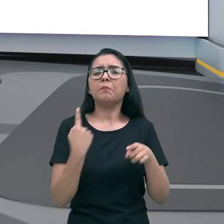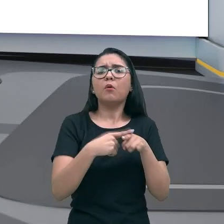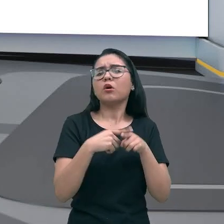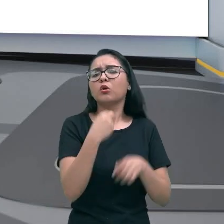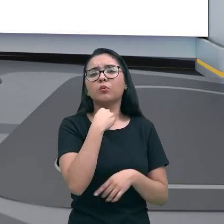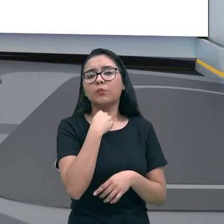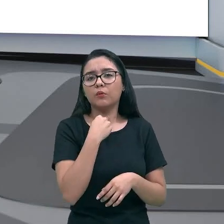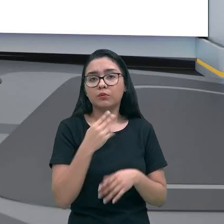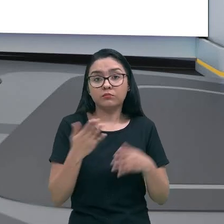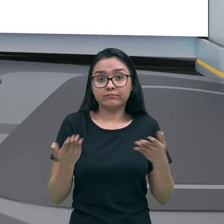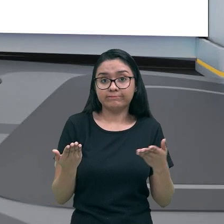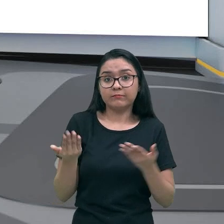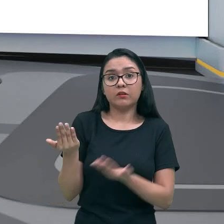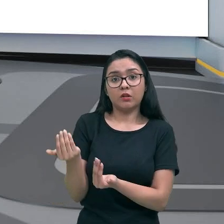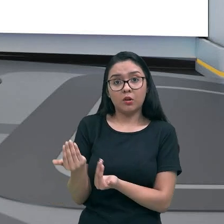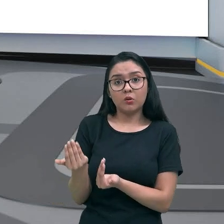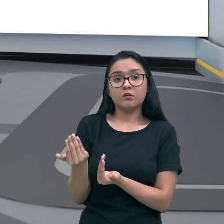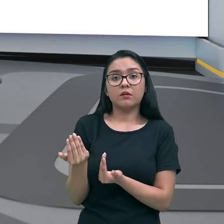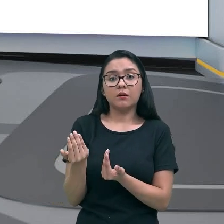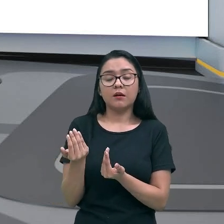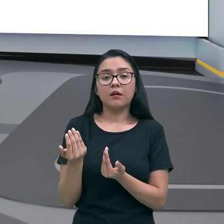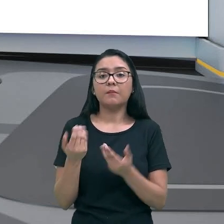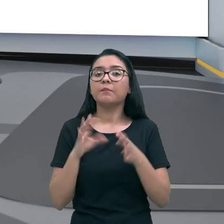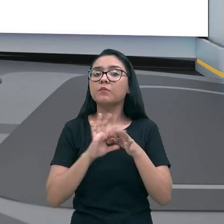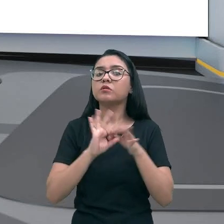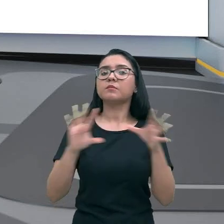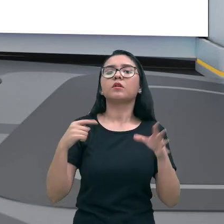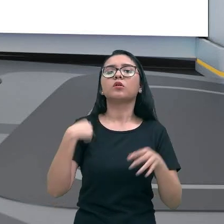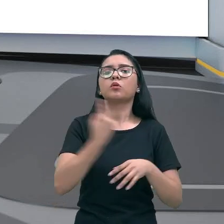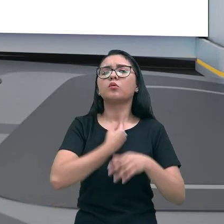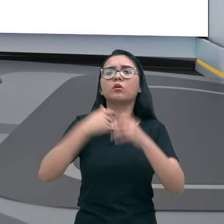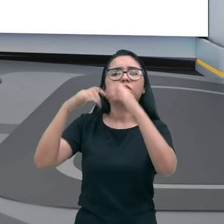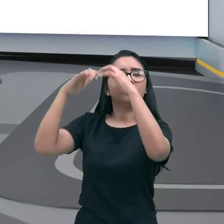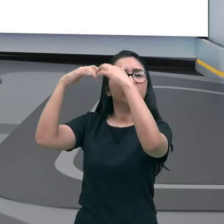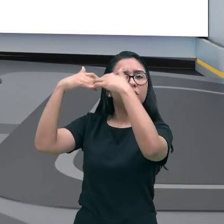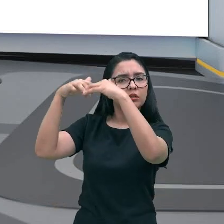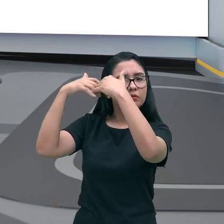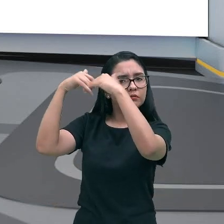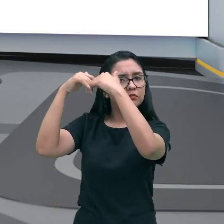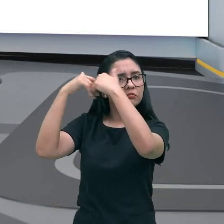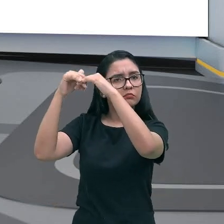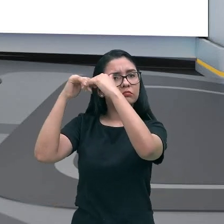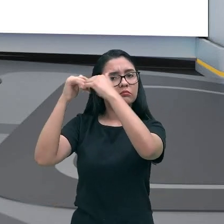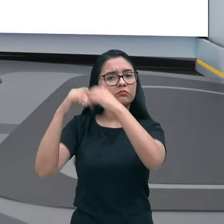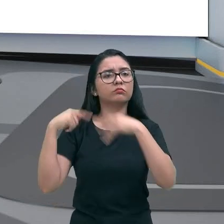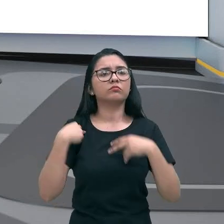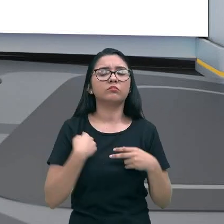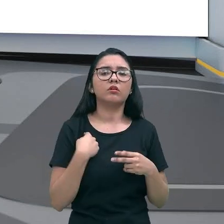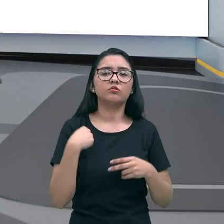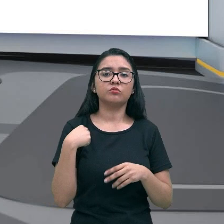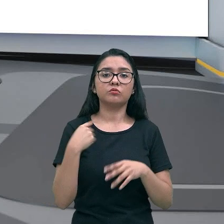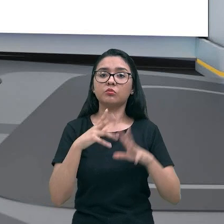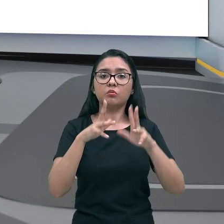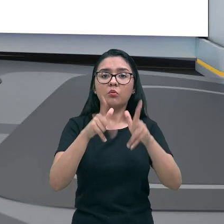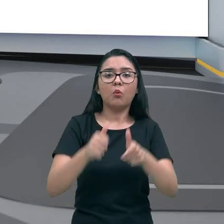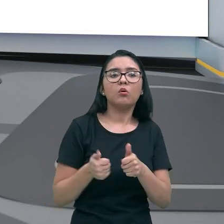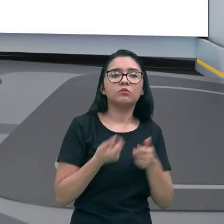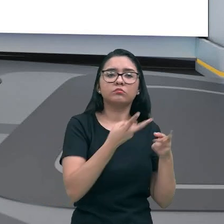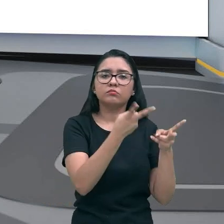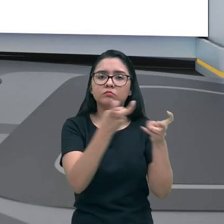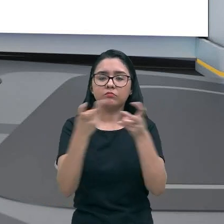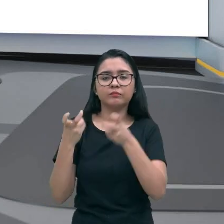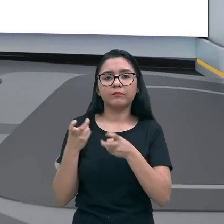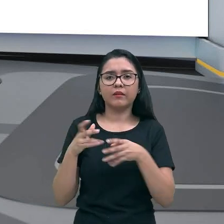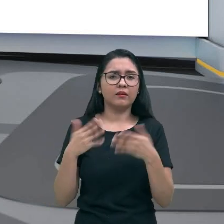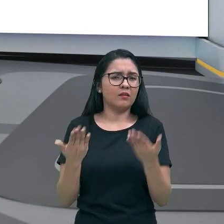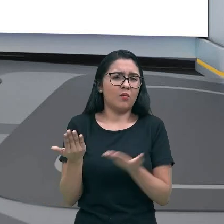aí? A adolescência, ela permite que a gente tenha uma reflexão diferente sobre o que a gente encontra ao nosso redor. Então, é normal o adolescente ele